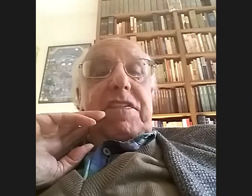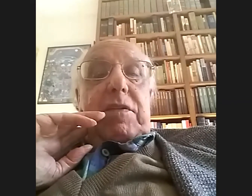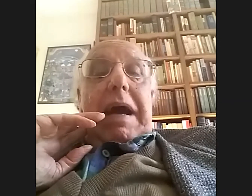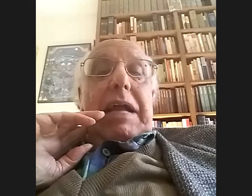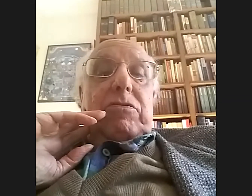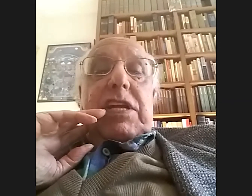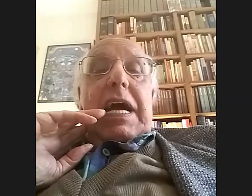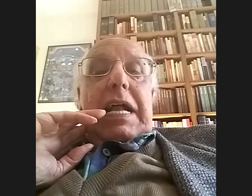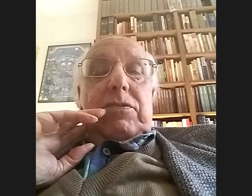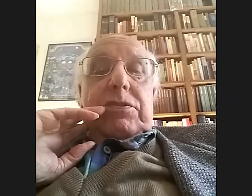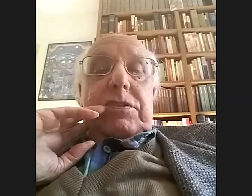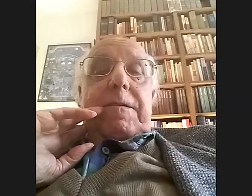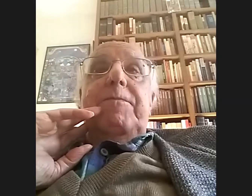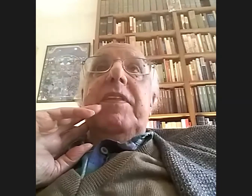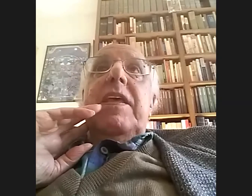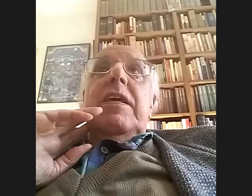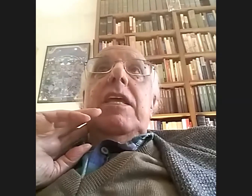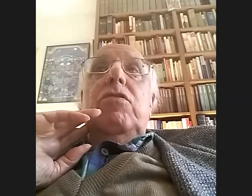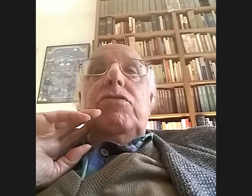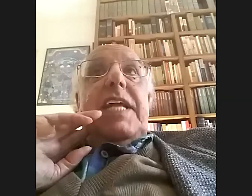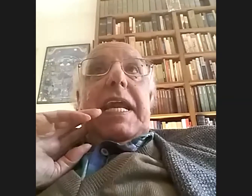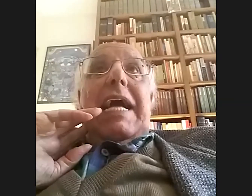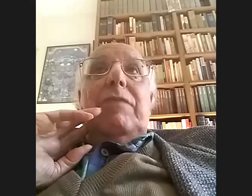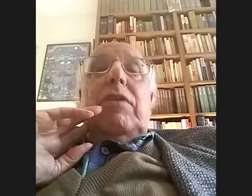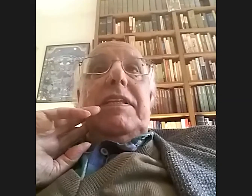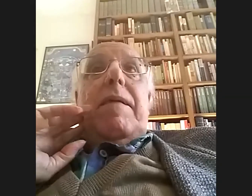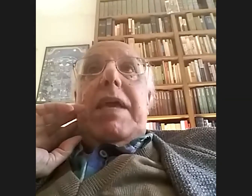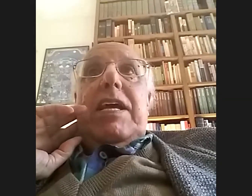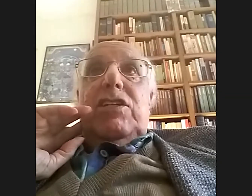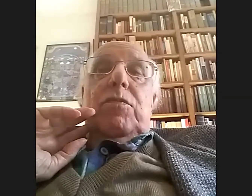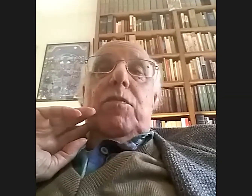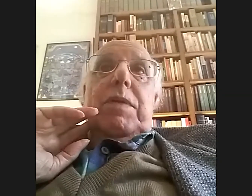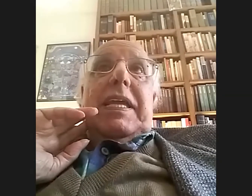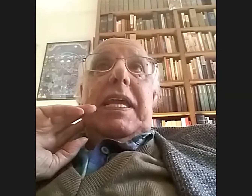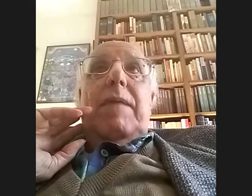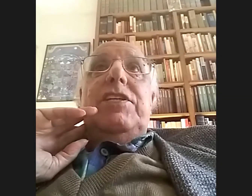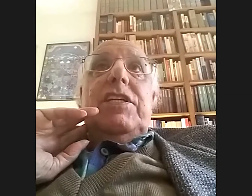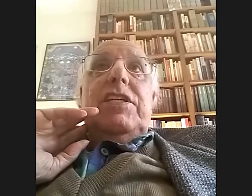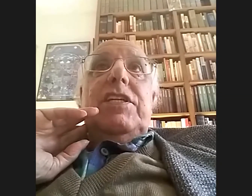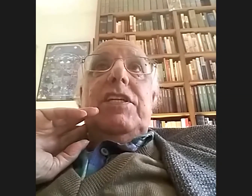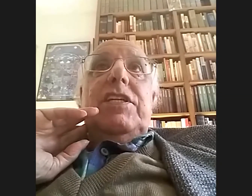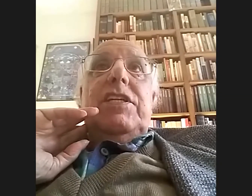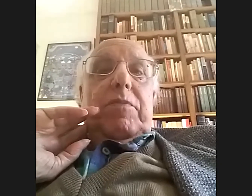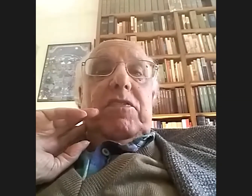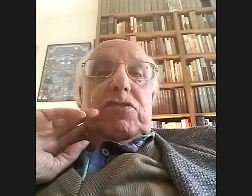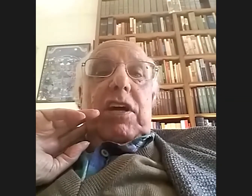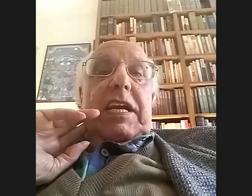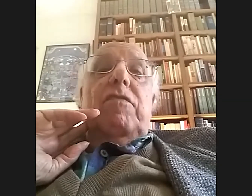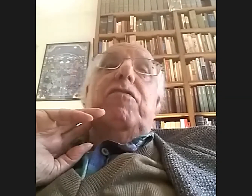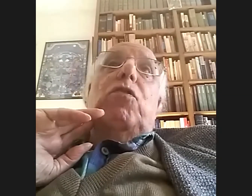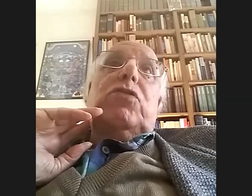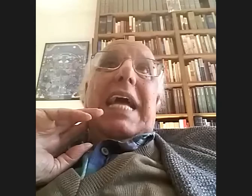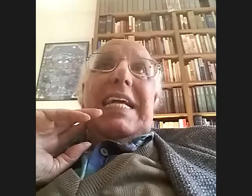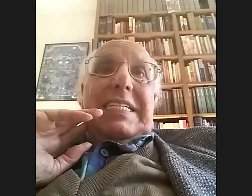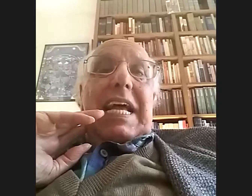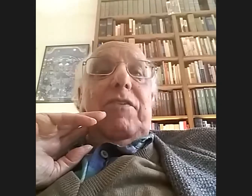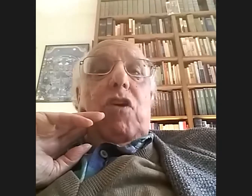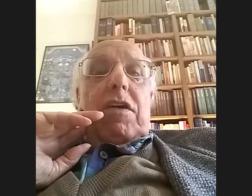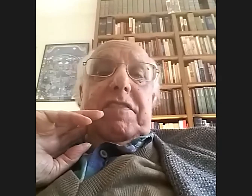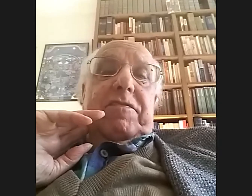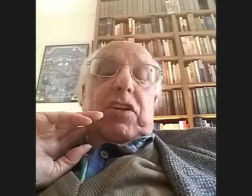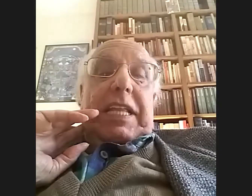se firmar nos galhos, e o Senado, até mesmo para que a medida provisória não